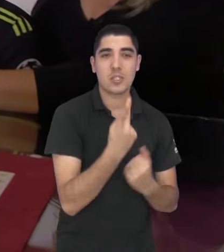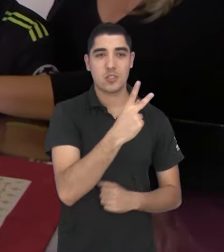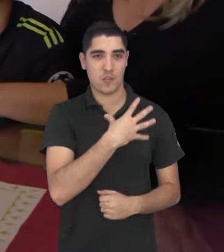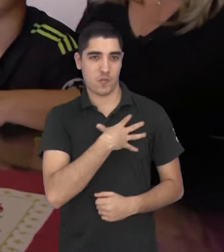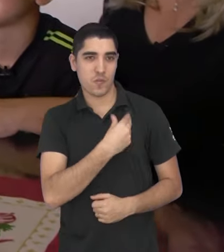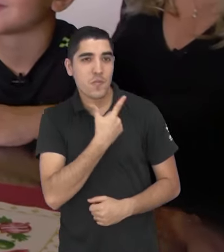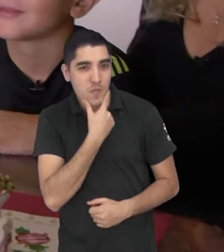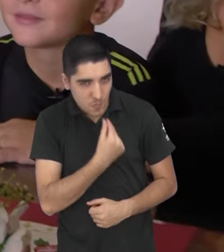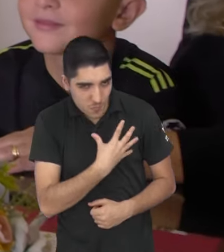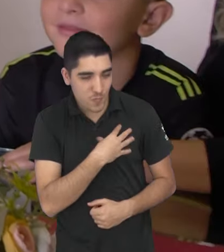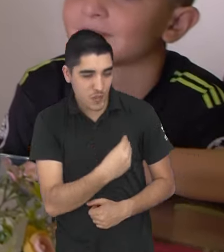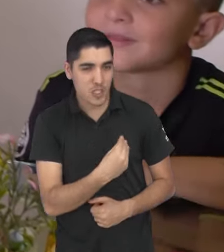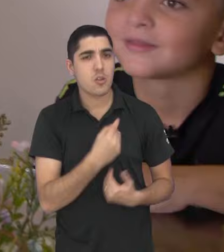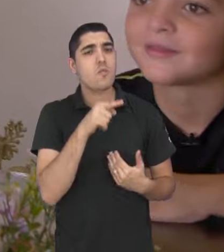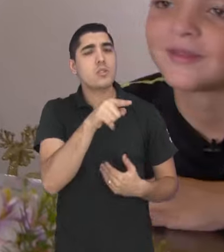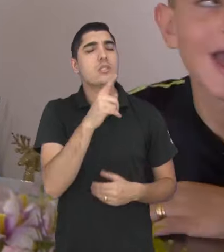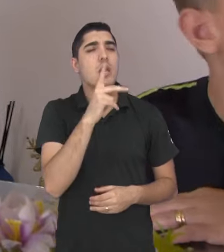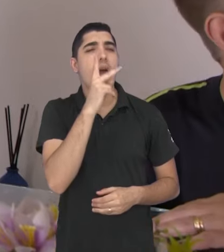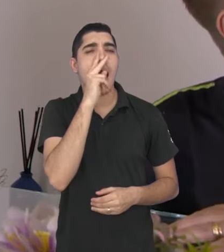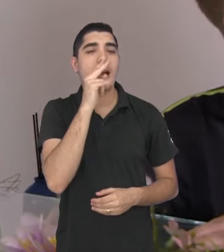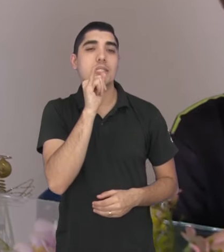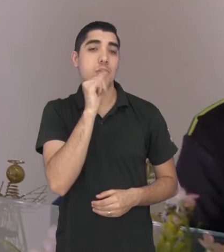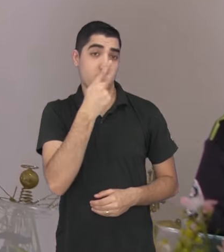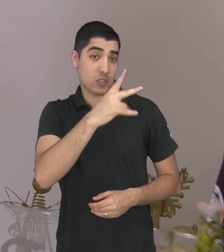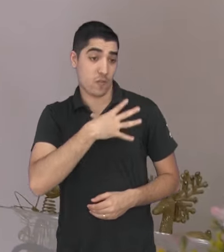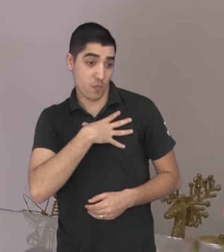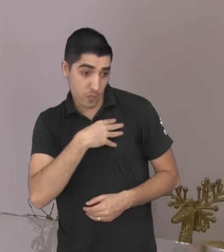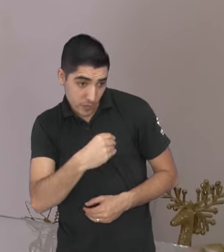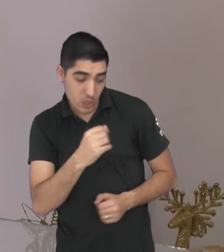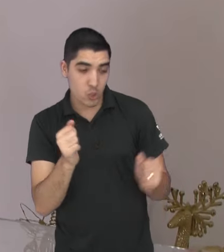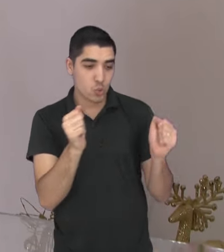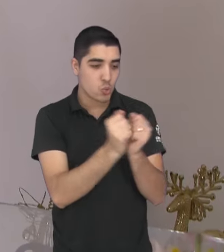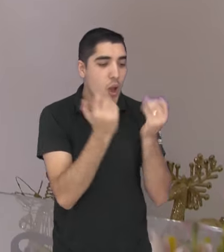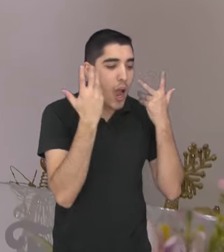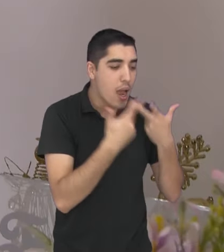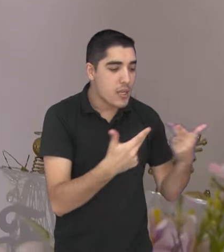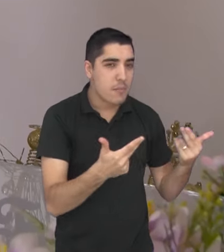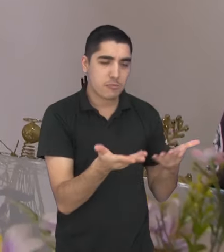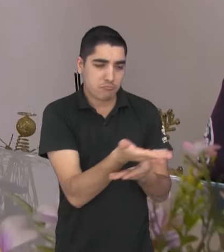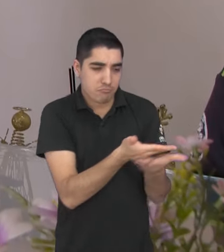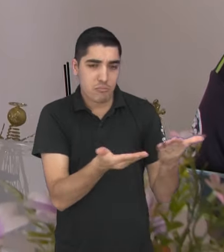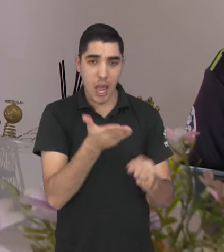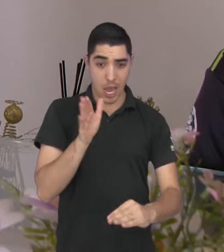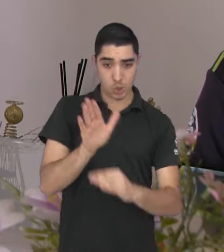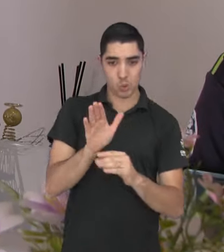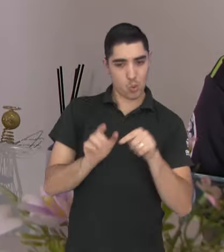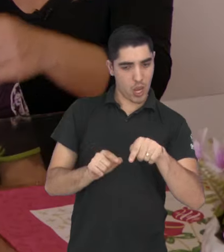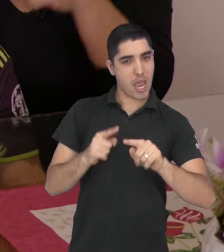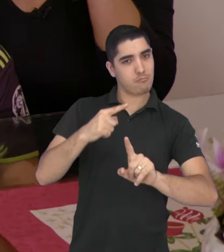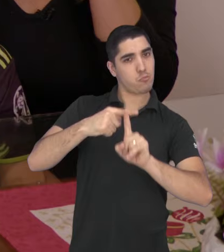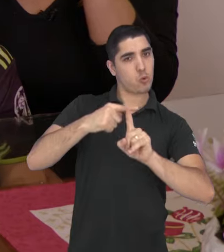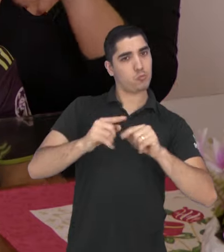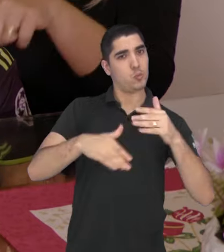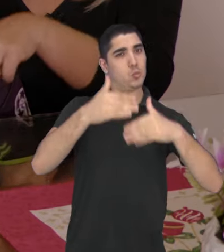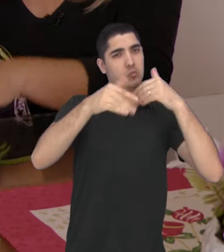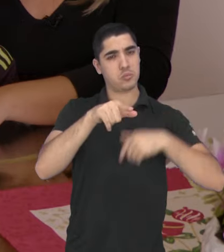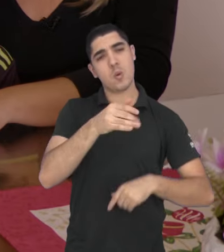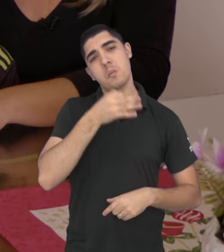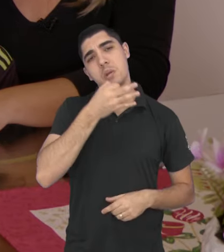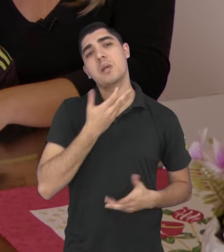seu filho. Você acha que essa relação do seu filho com os animais foi uma coisa positiva até pra criação dele? Então, no